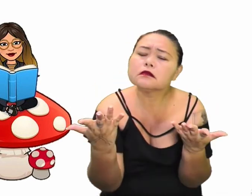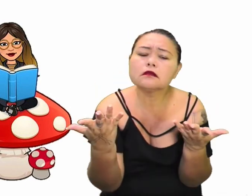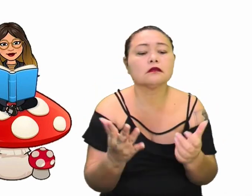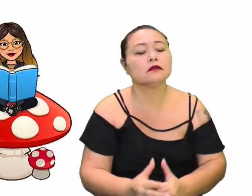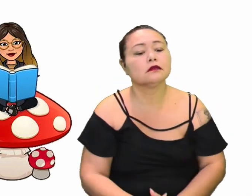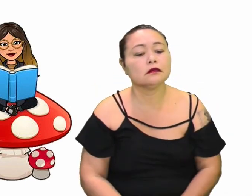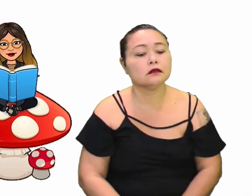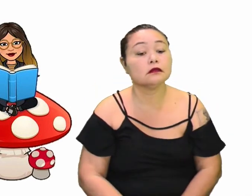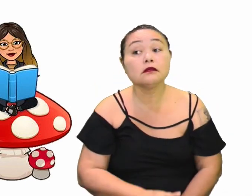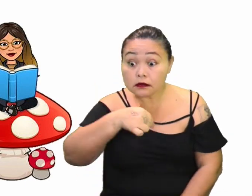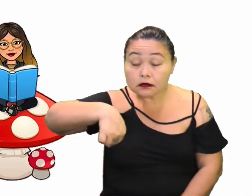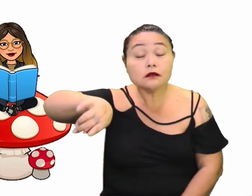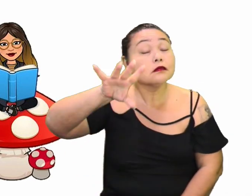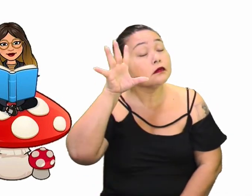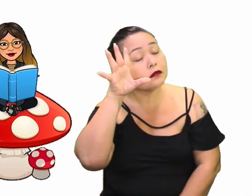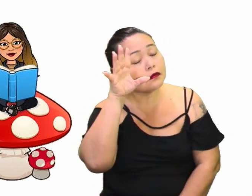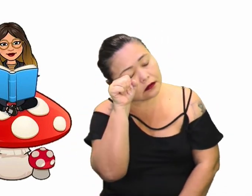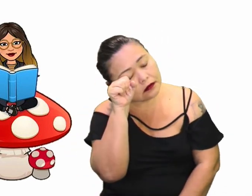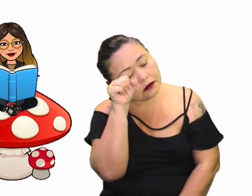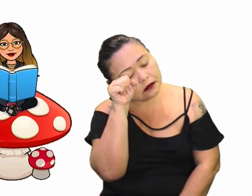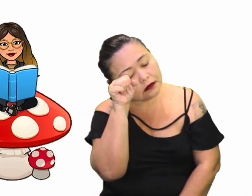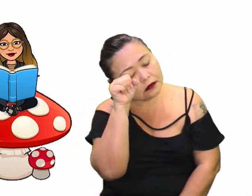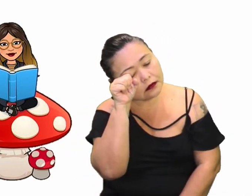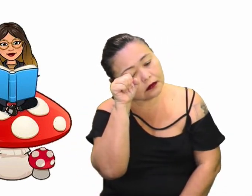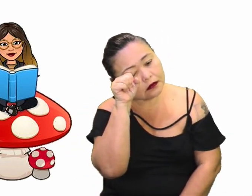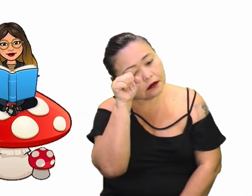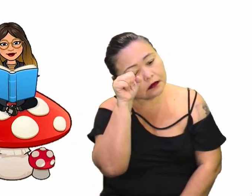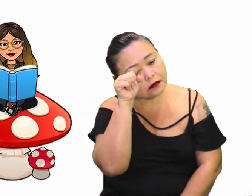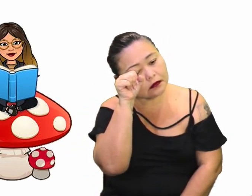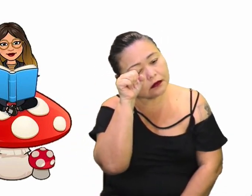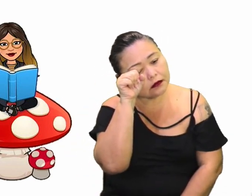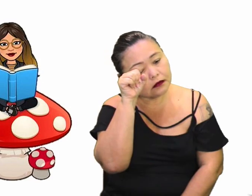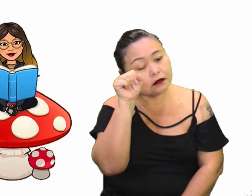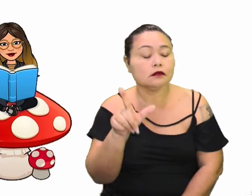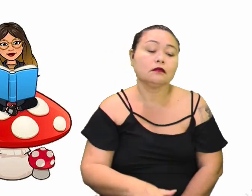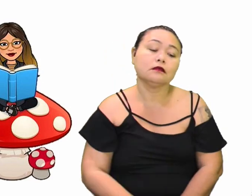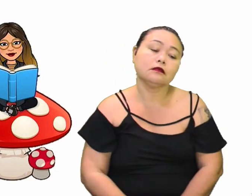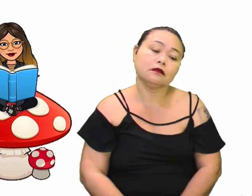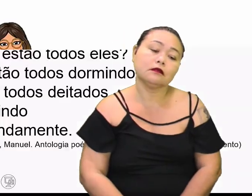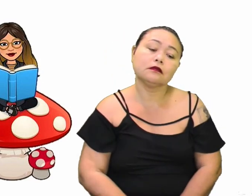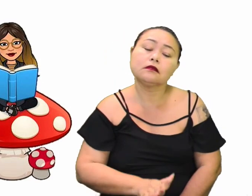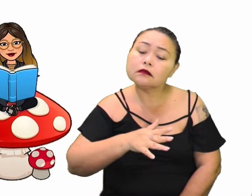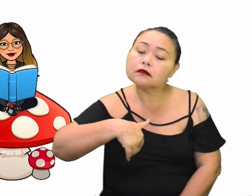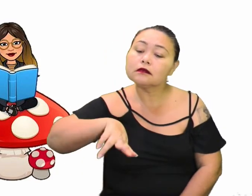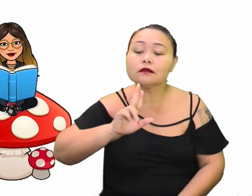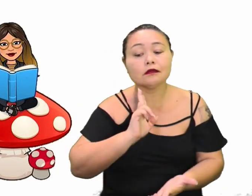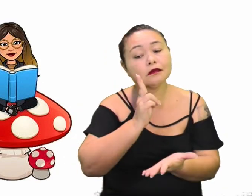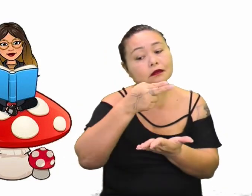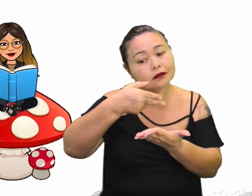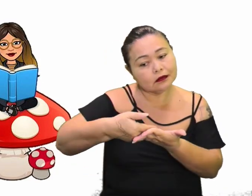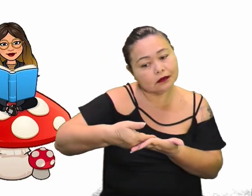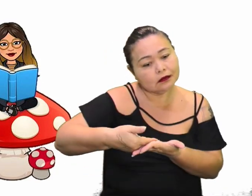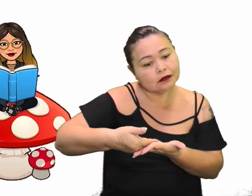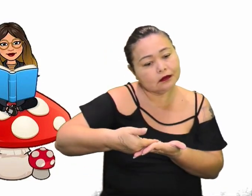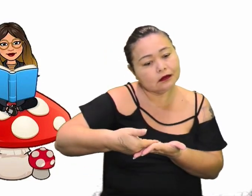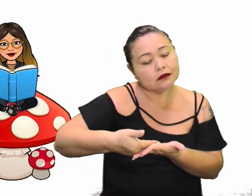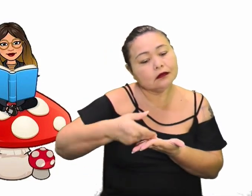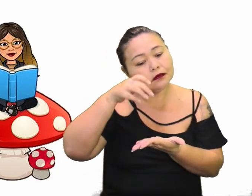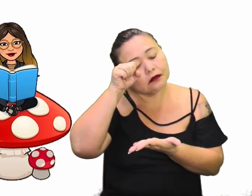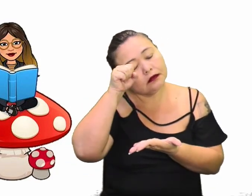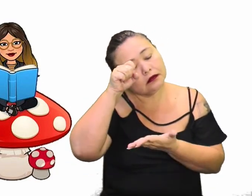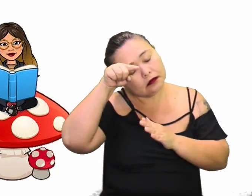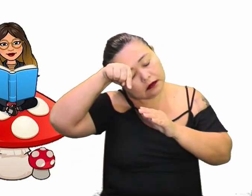professor presencial, né, vocês vão começar a justificar.